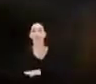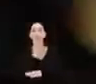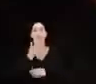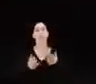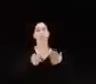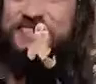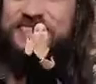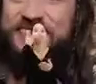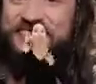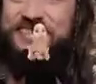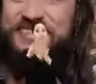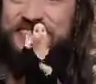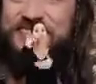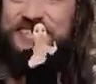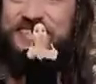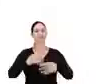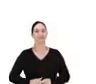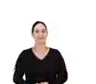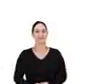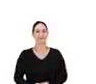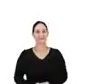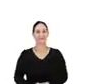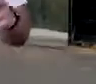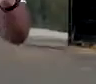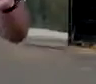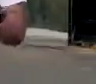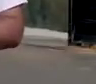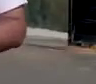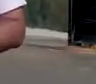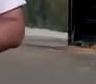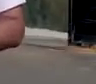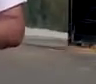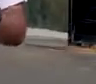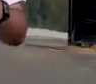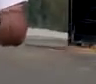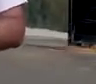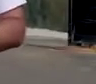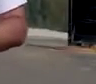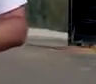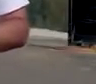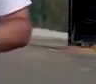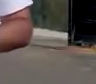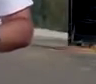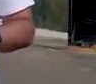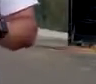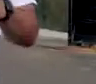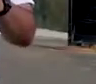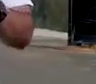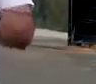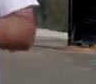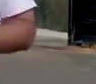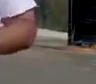serviços. São Paulo Une. São Paulo Cresce. Quero convidar você para, junto comigo, sobrevoarmos o